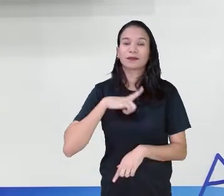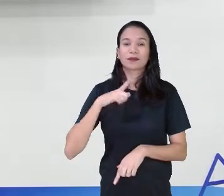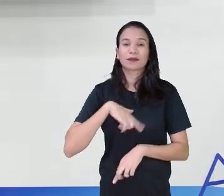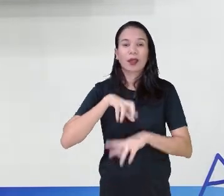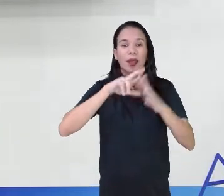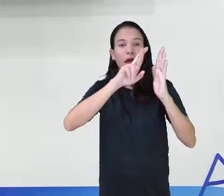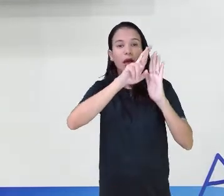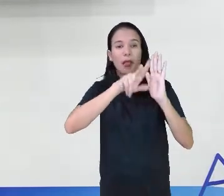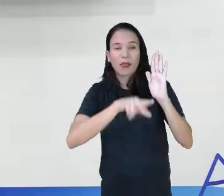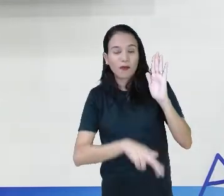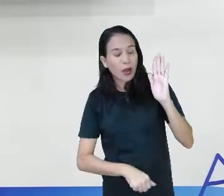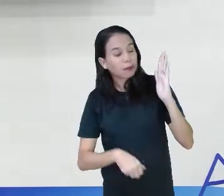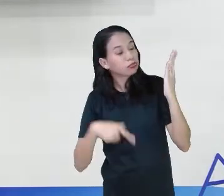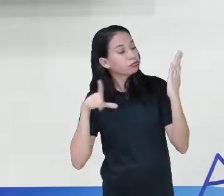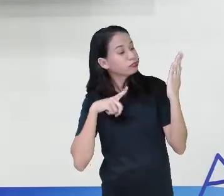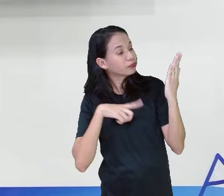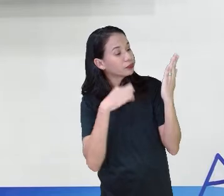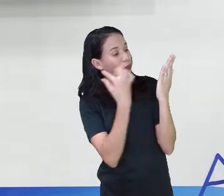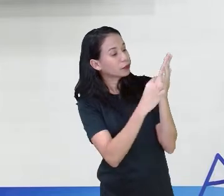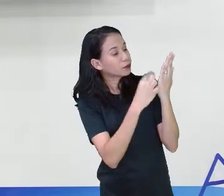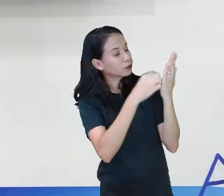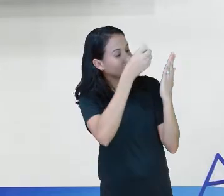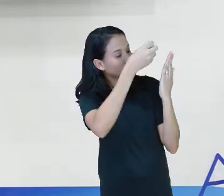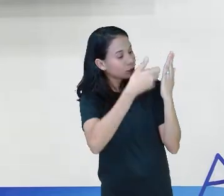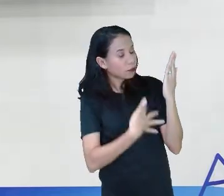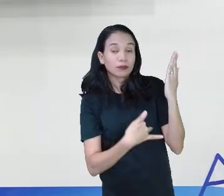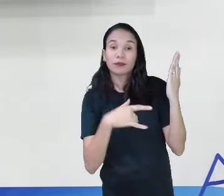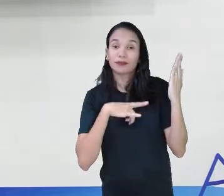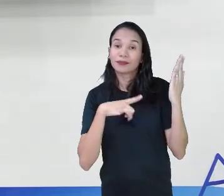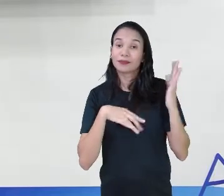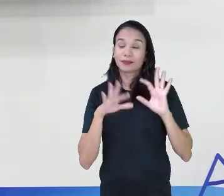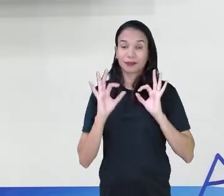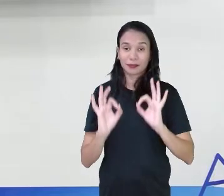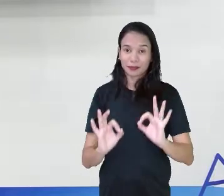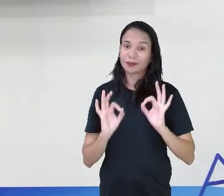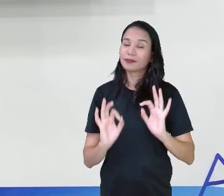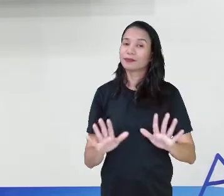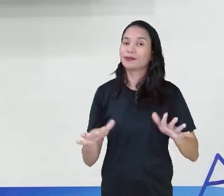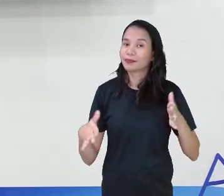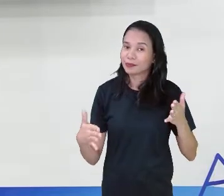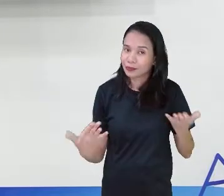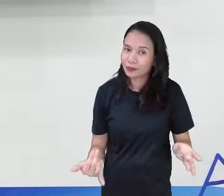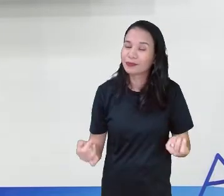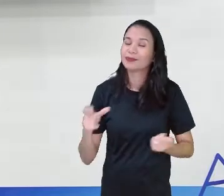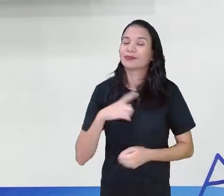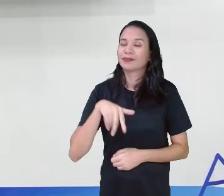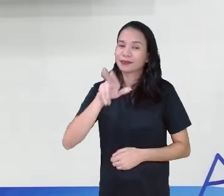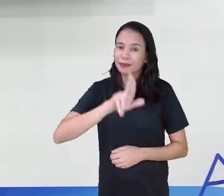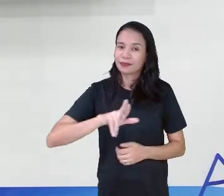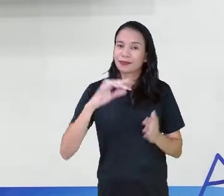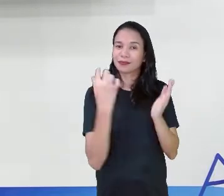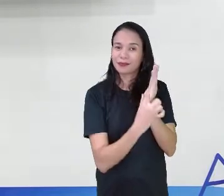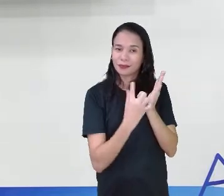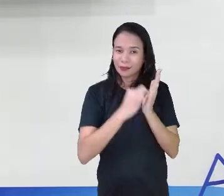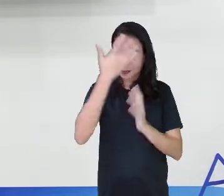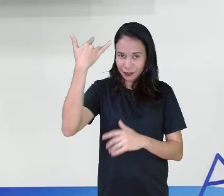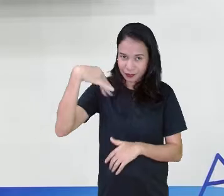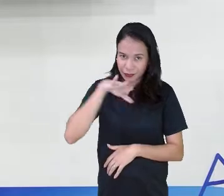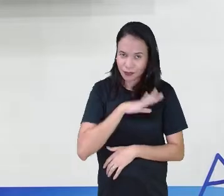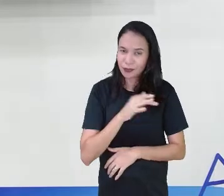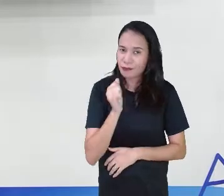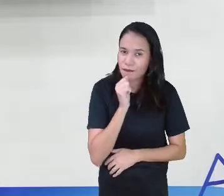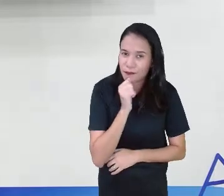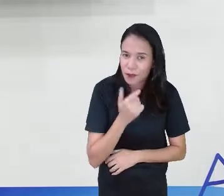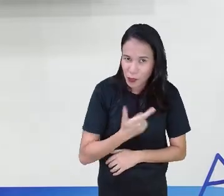outras opções que o aplicativo do Educa Recife oferece. Então, não deixa de baixar o aplicativo, gente. Se ainda não